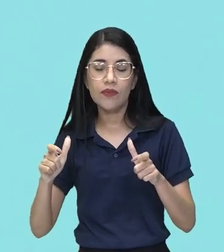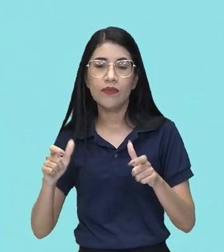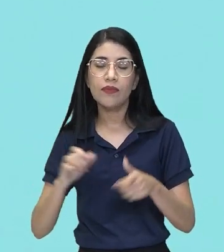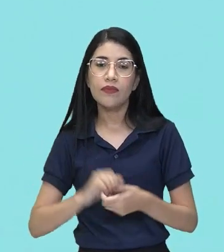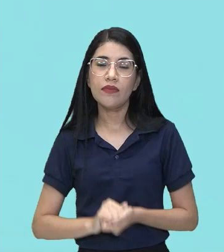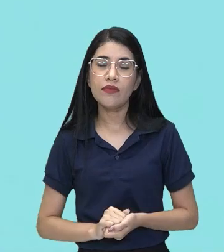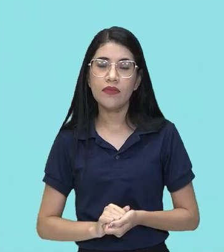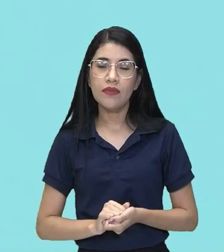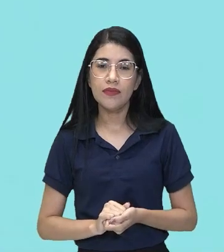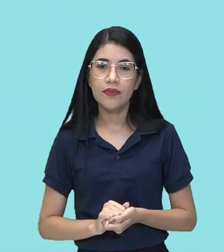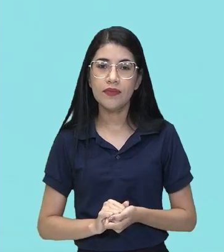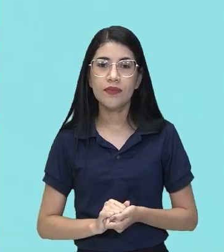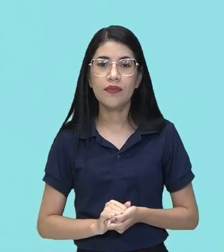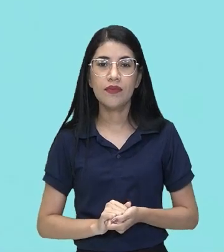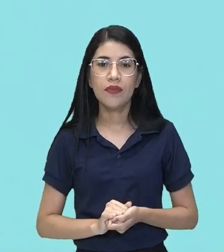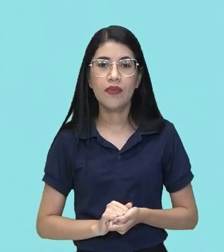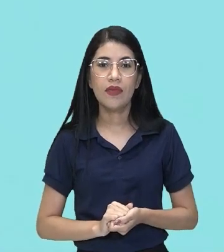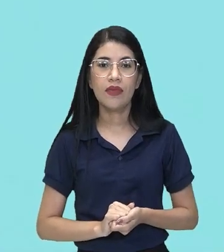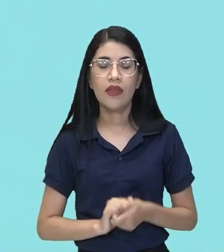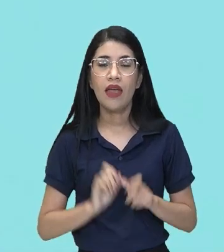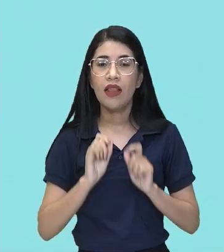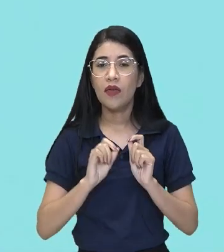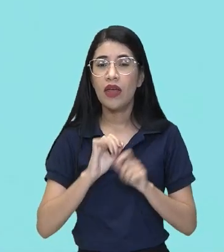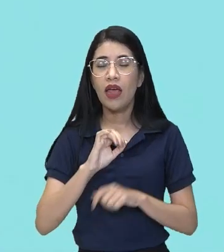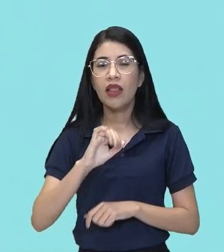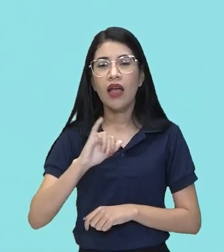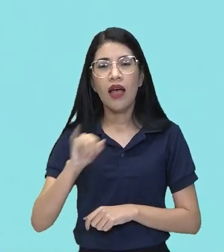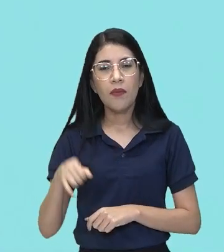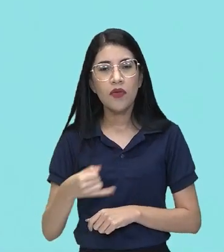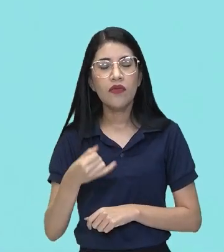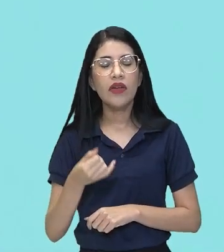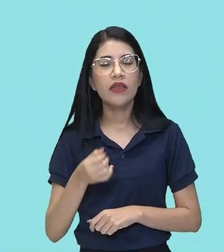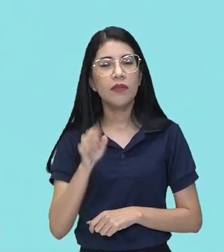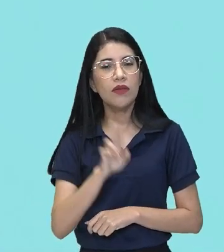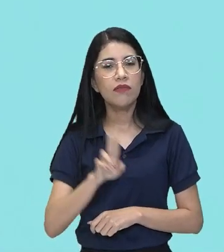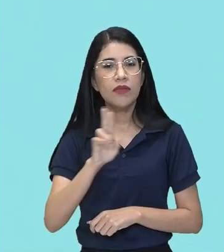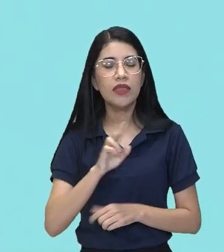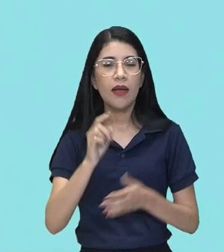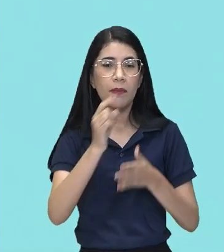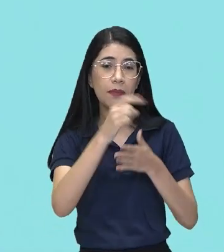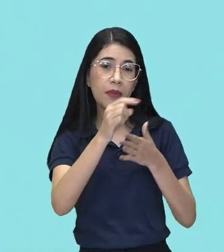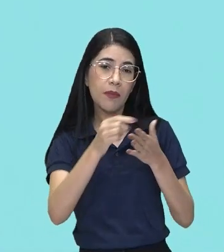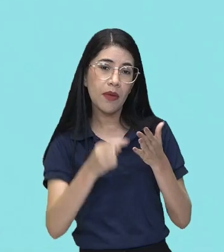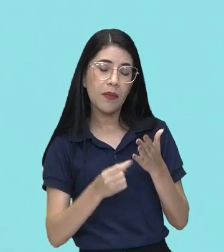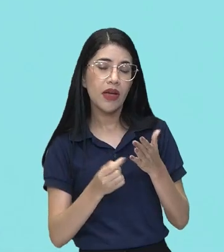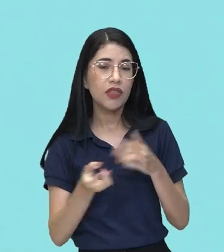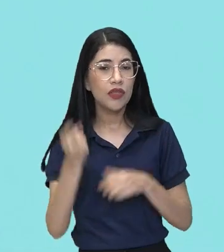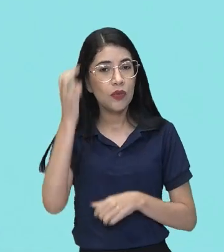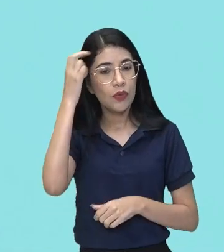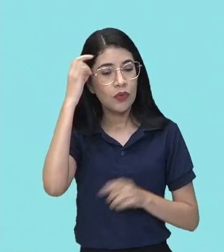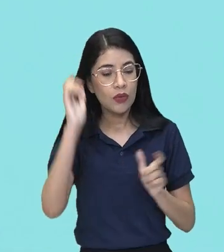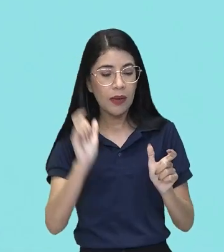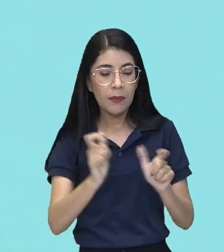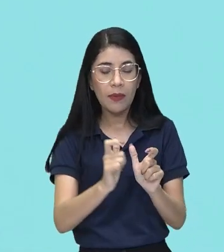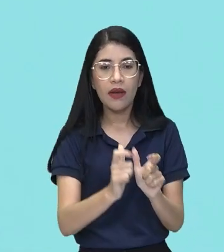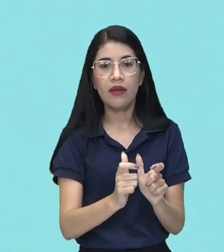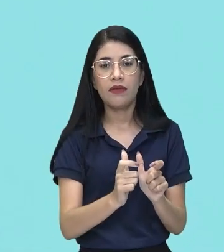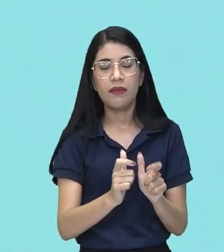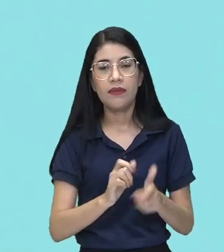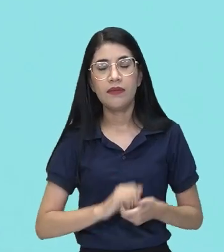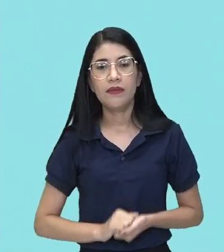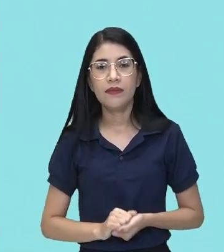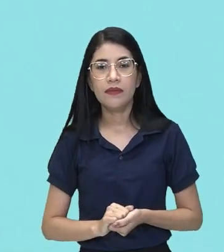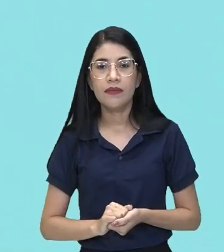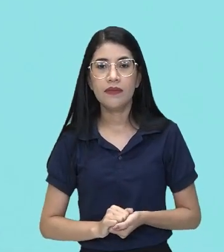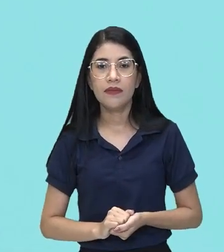dominante maioritária, ela acaba utilizando algum elemento de uma cultura minoritária,